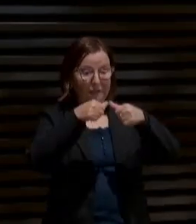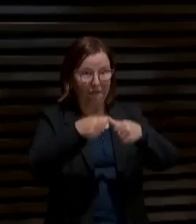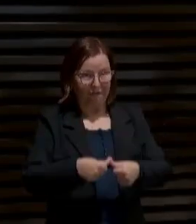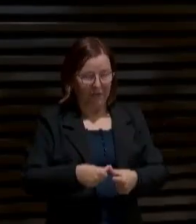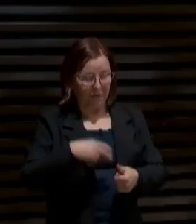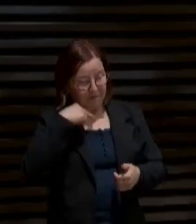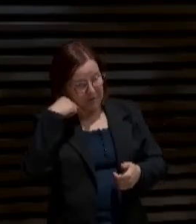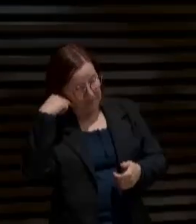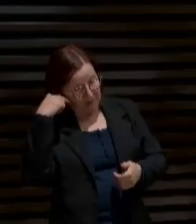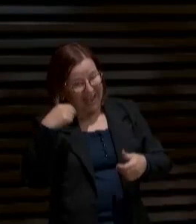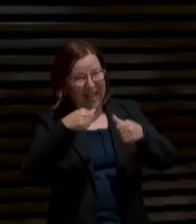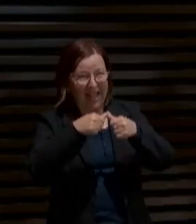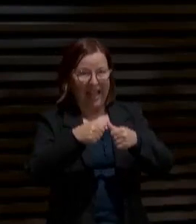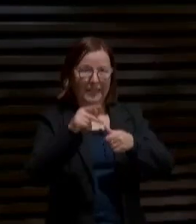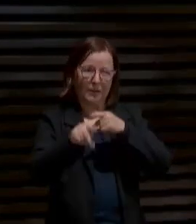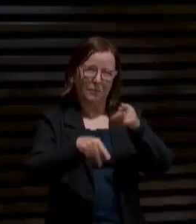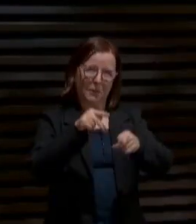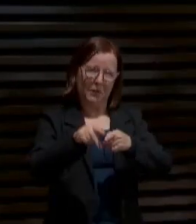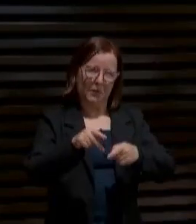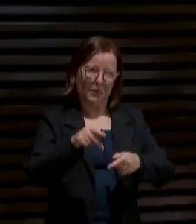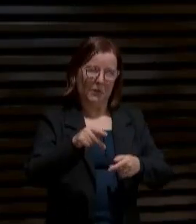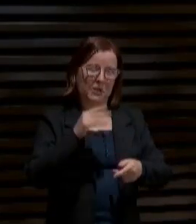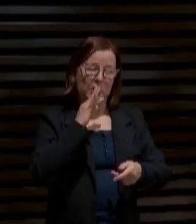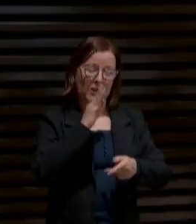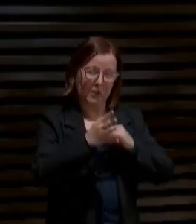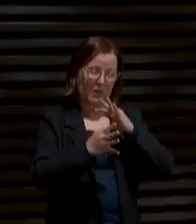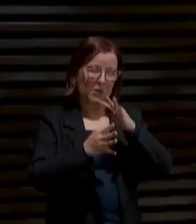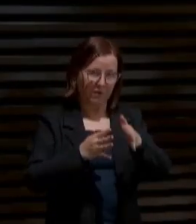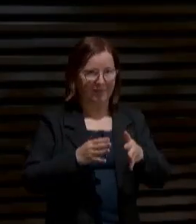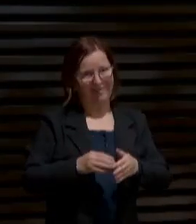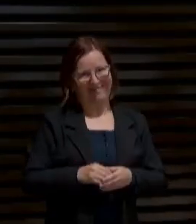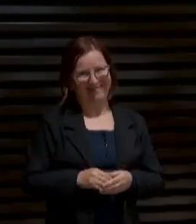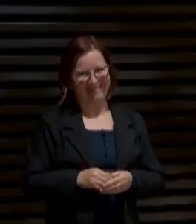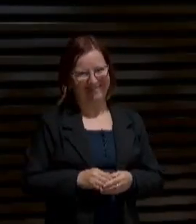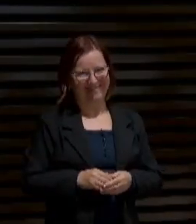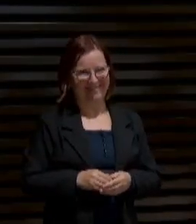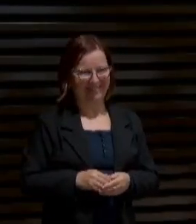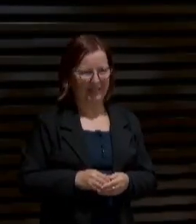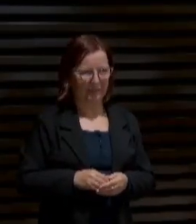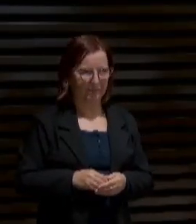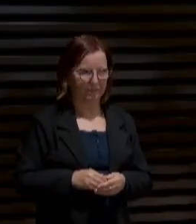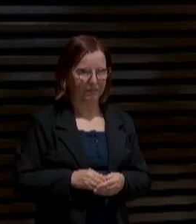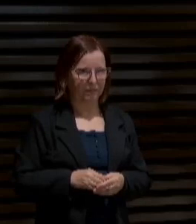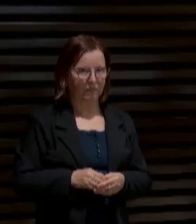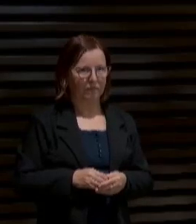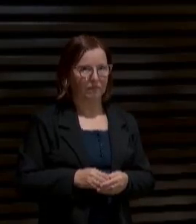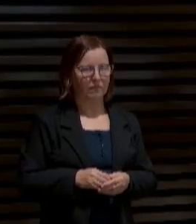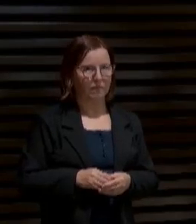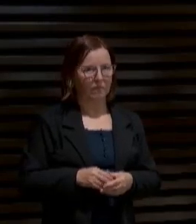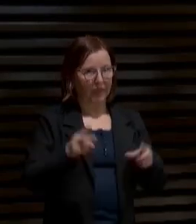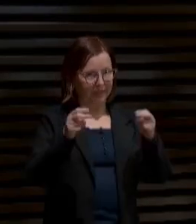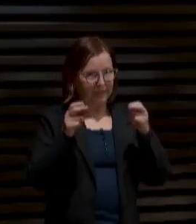boa conduta que vocês têm em cristo olha aí meu irmão e nós vamos sofrer